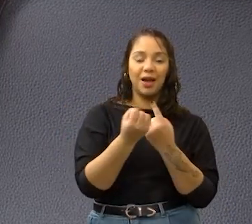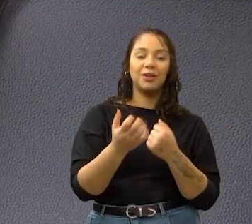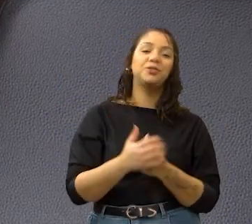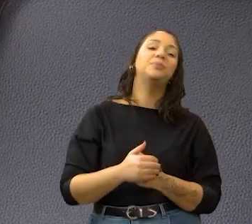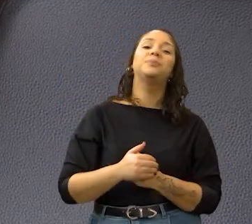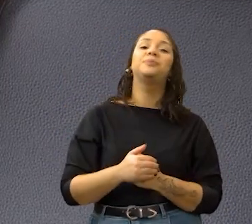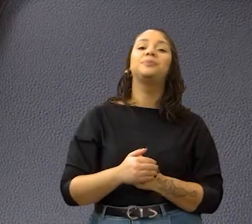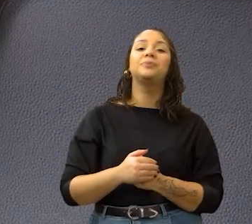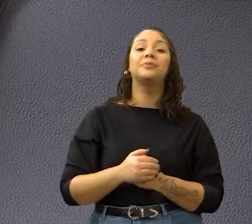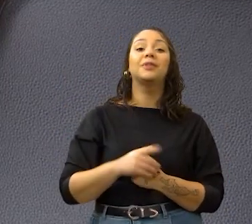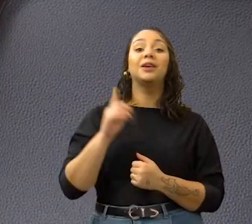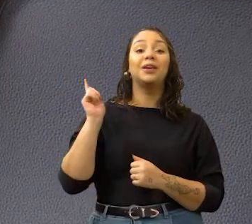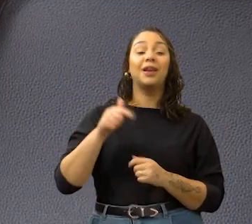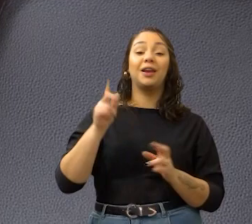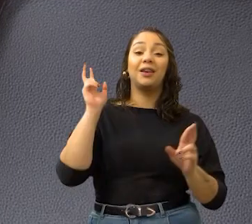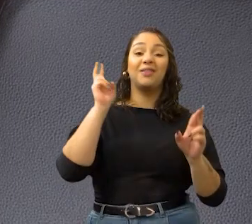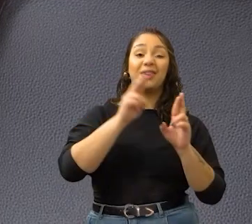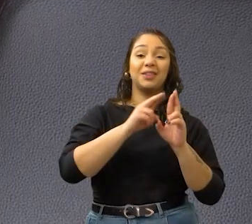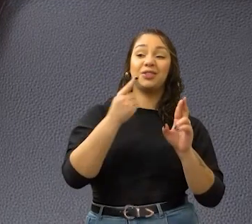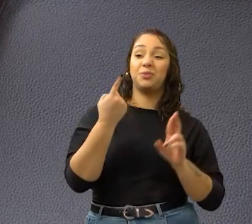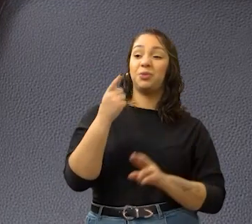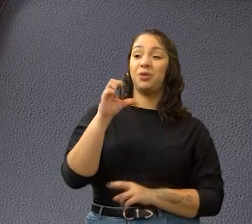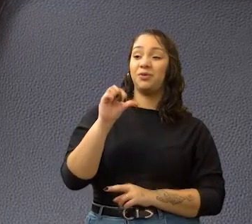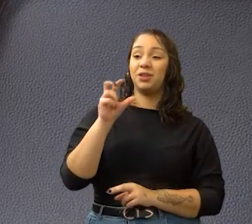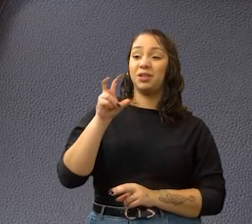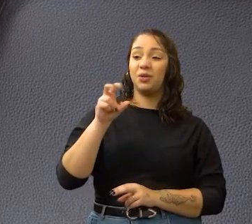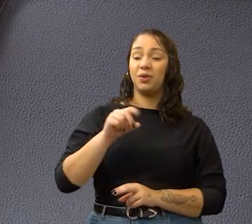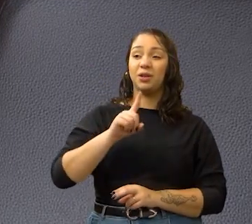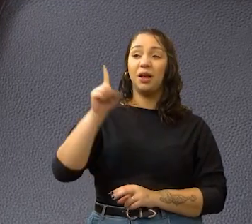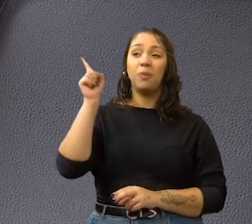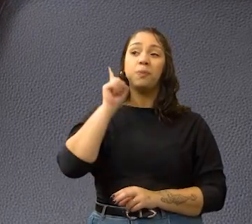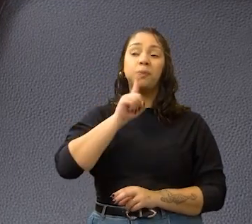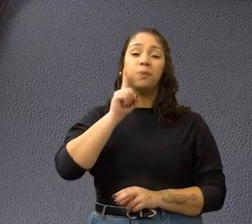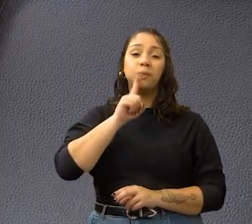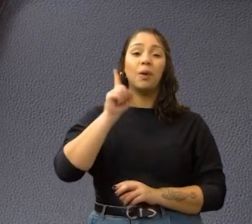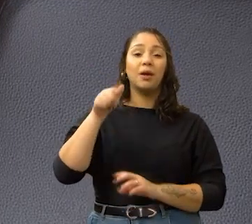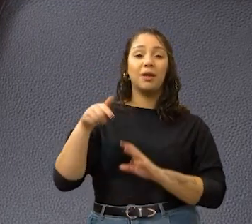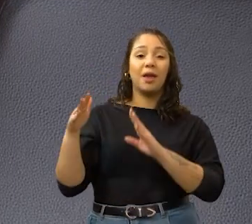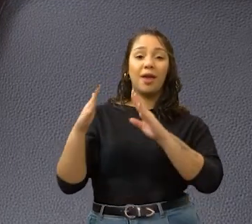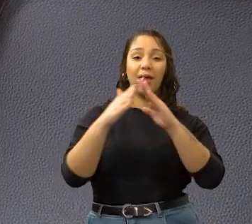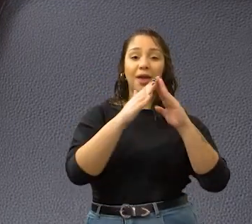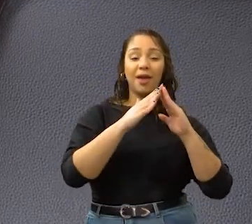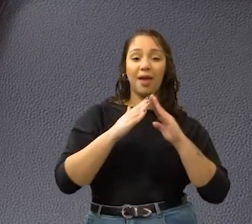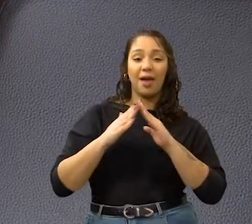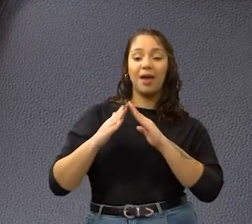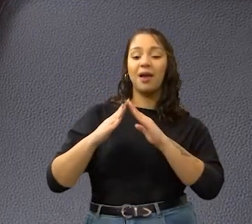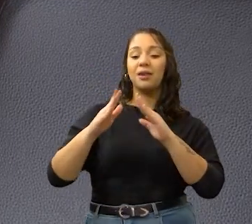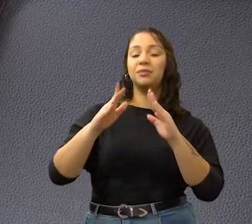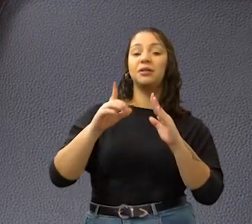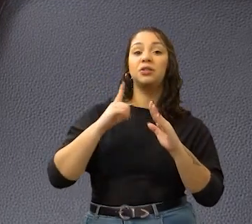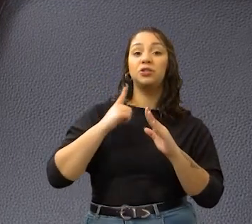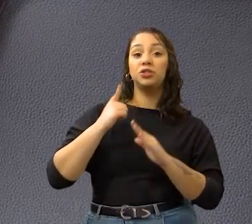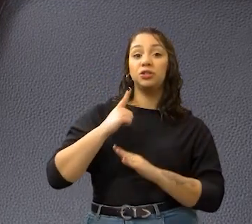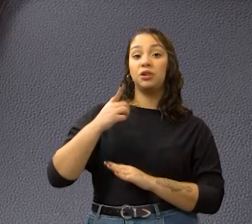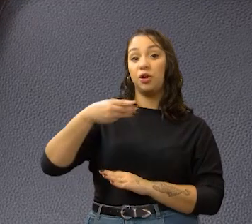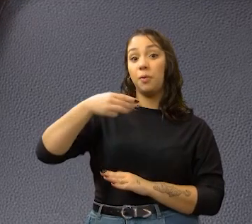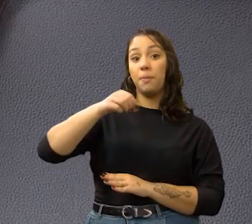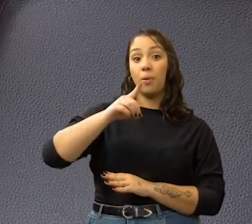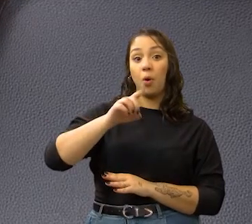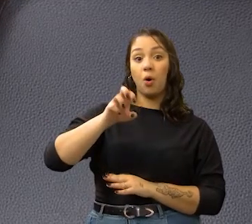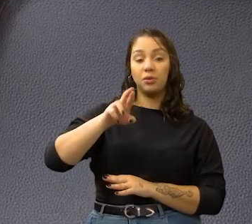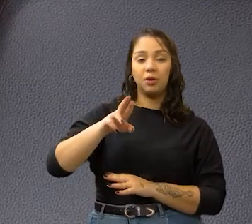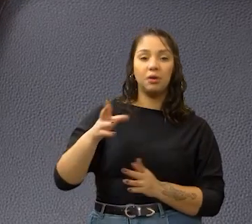para a nossa sociedade, aquela referência que a gente tinha nos anos 50 nos Estados Unidos, das casas, das mothers, né, que é esse